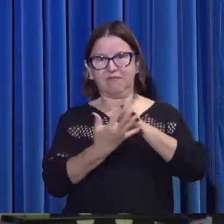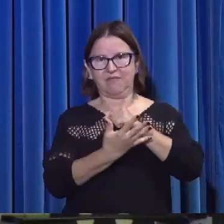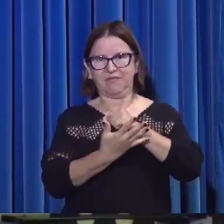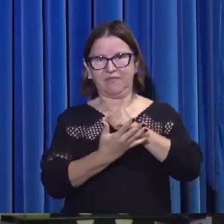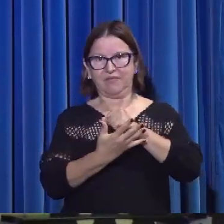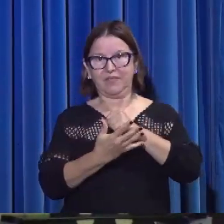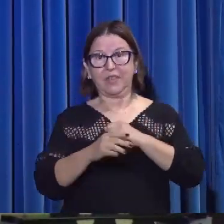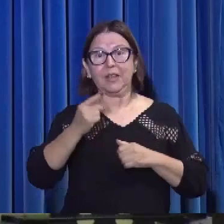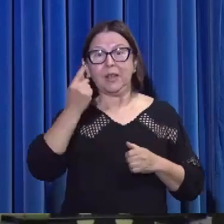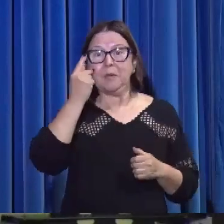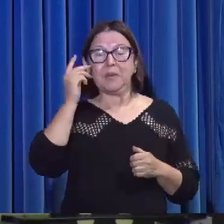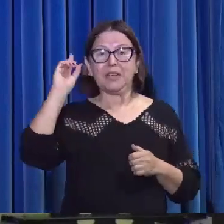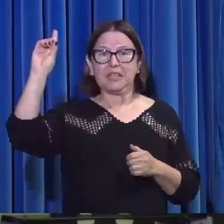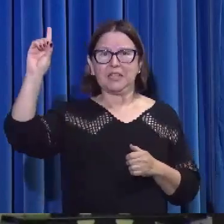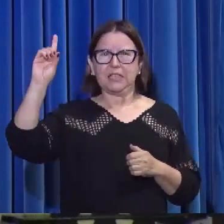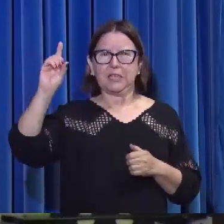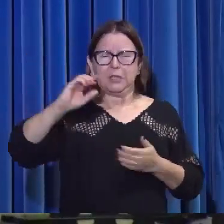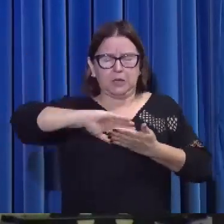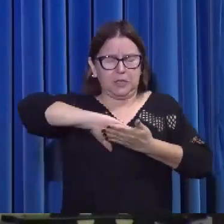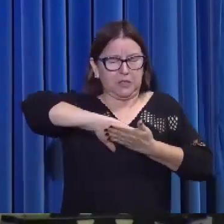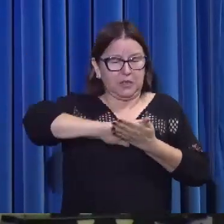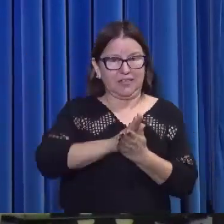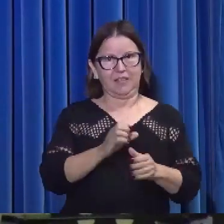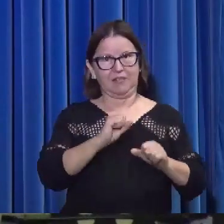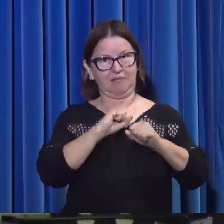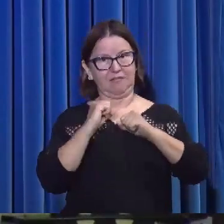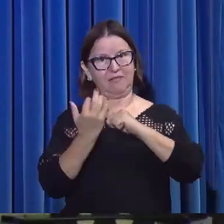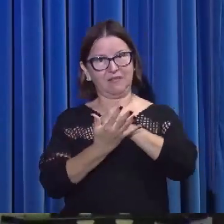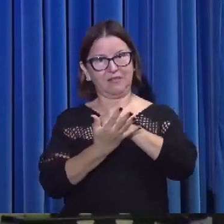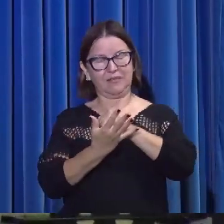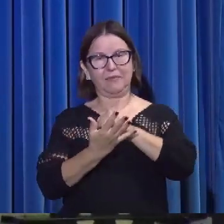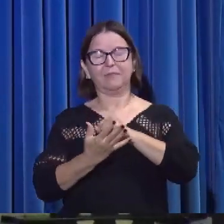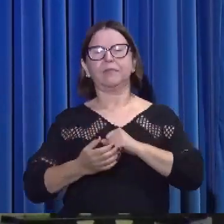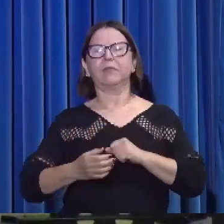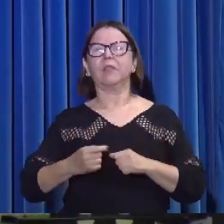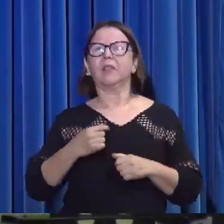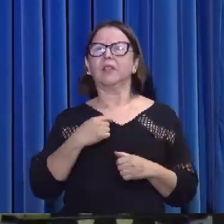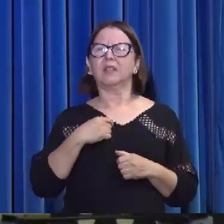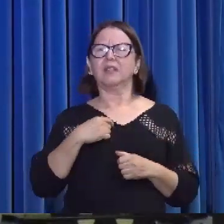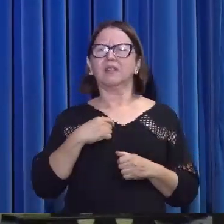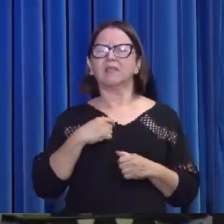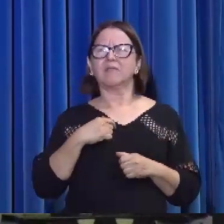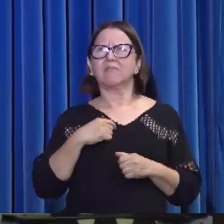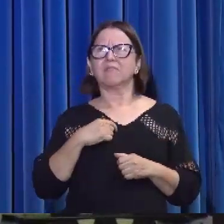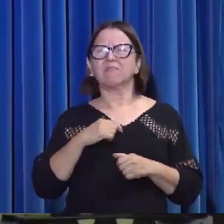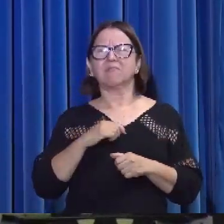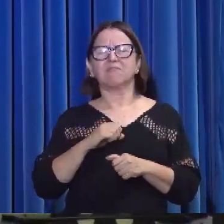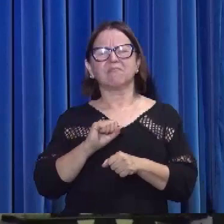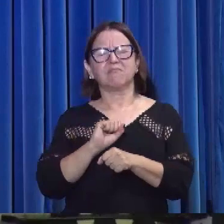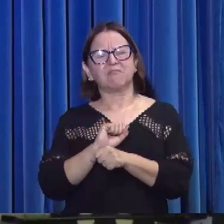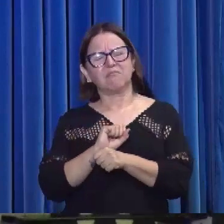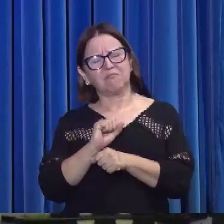É para que Deus destruísse, acabasse com isso. E eu fico pensando,